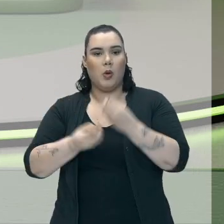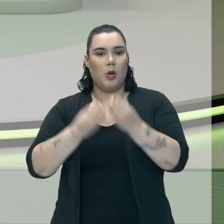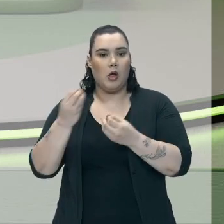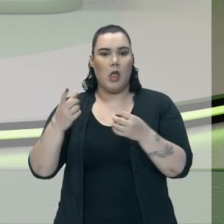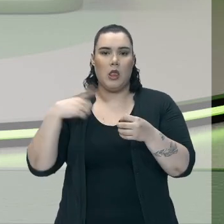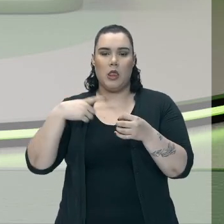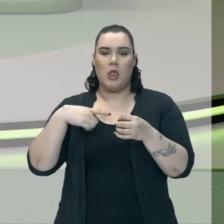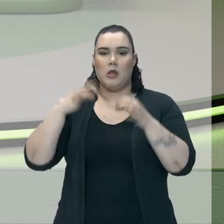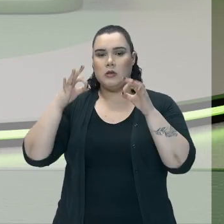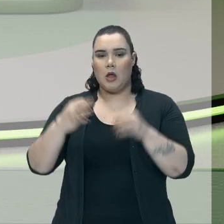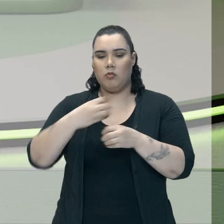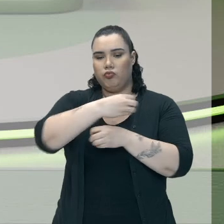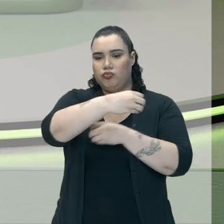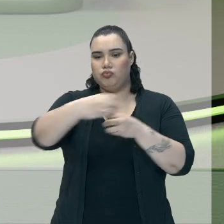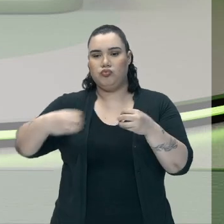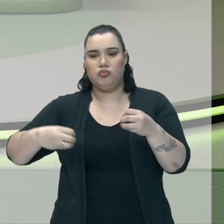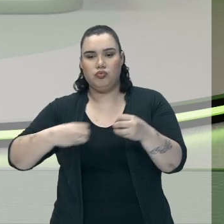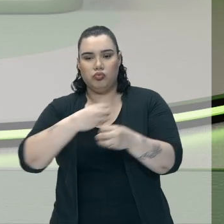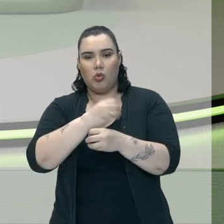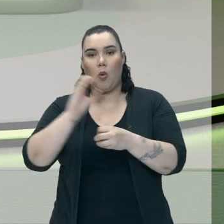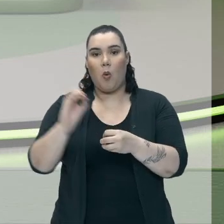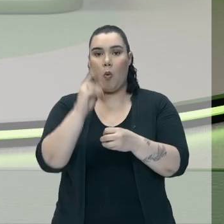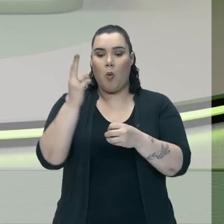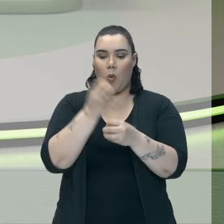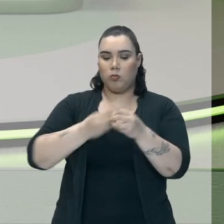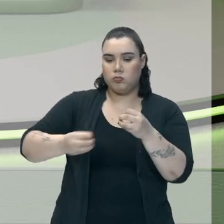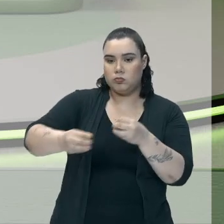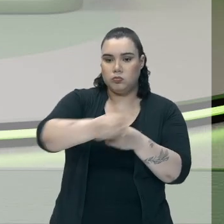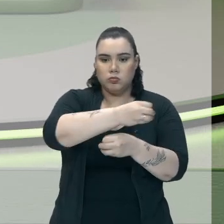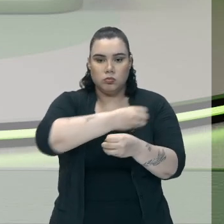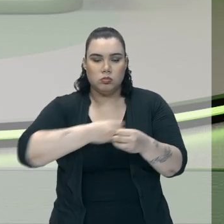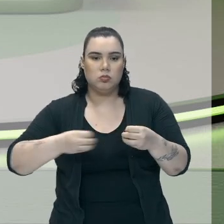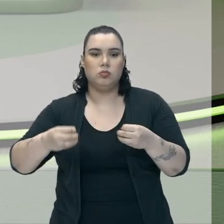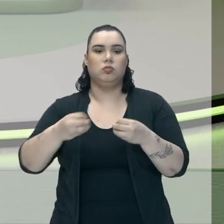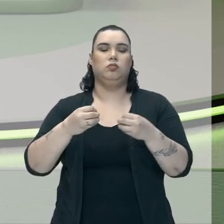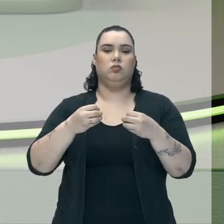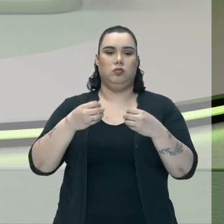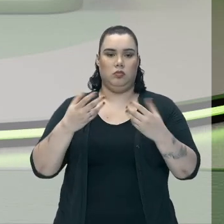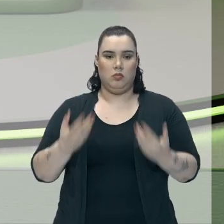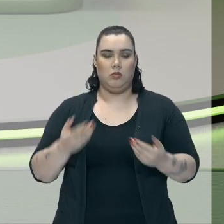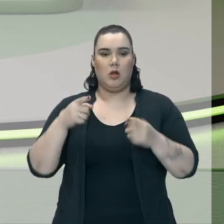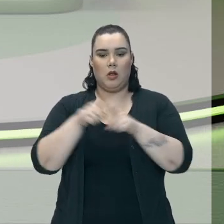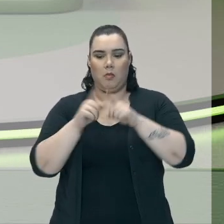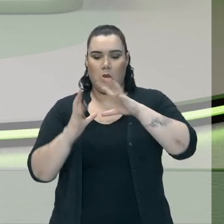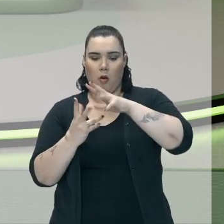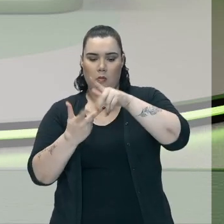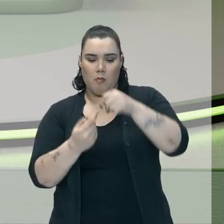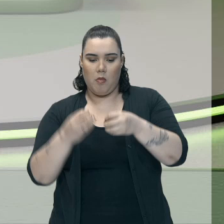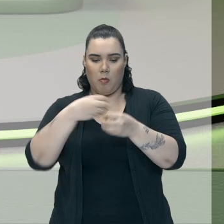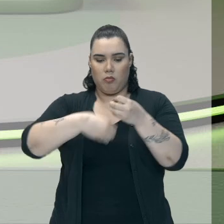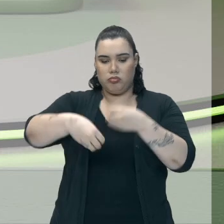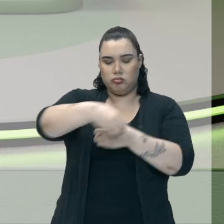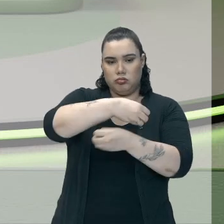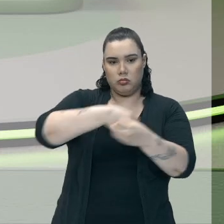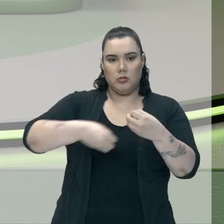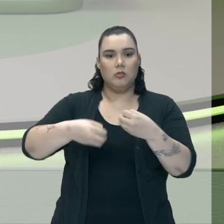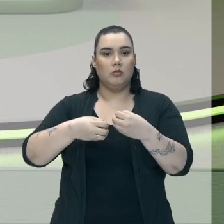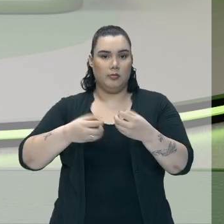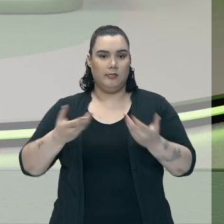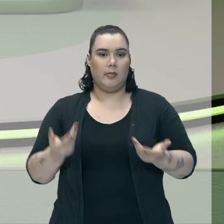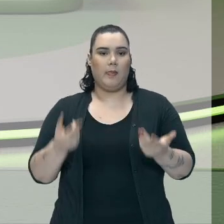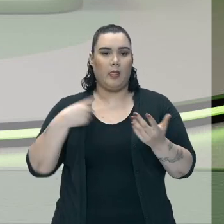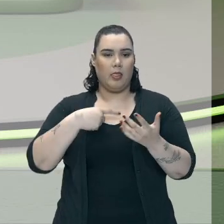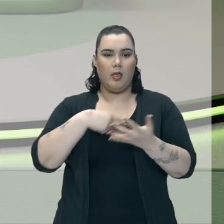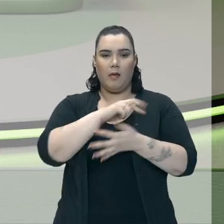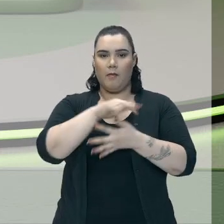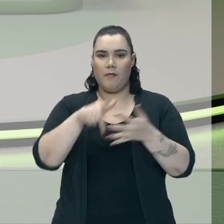sentido horário ou no sentido anti-horário, porque os planetas giram sobre si mesmo, assim como a Terra. Não é só a Terra que